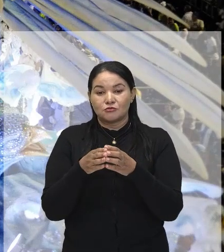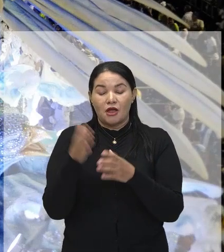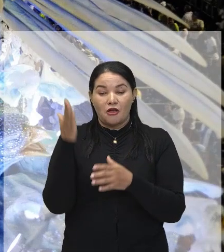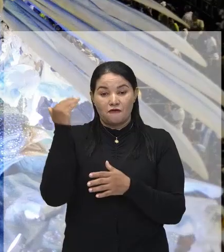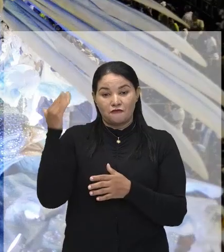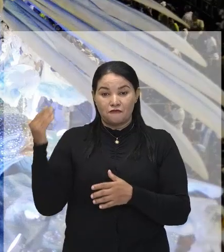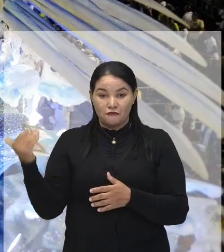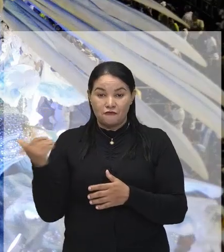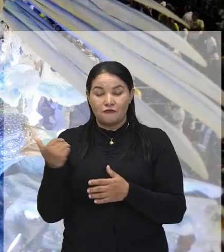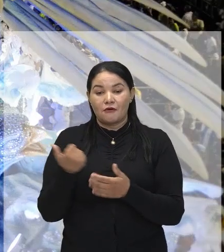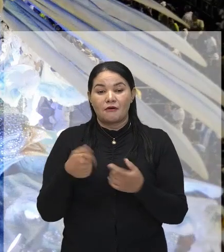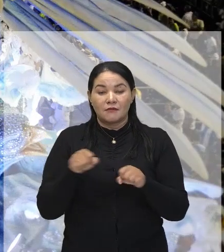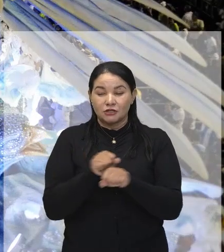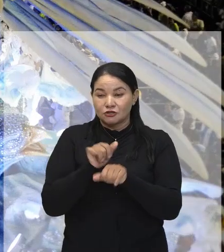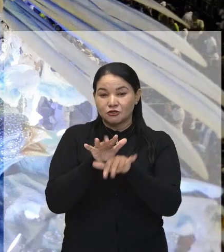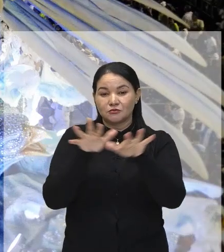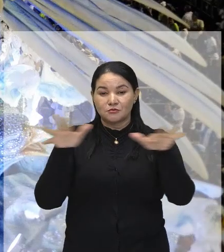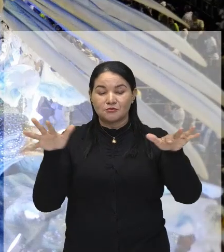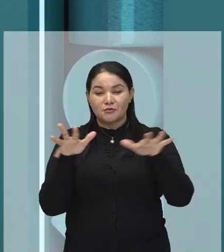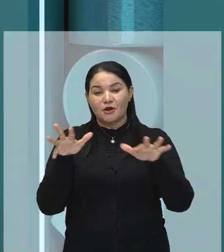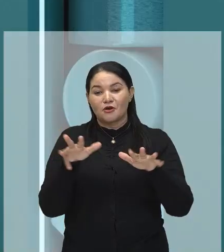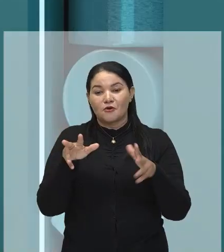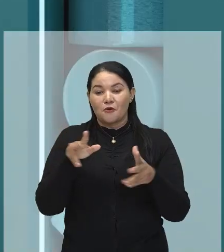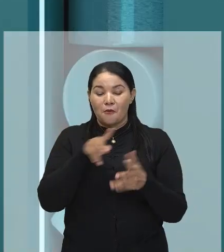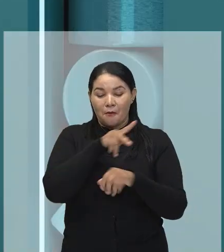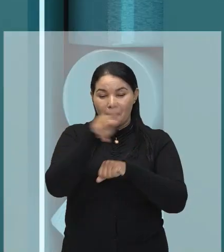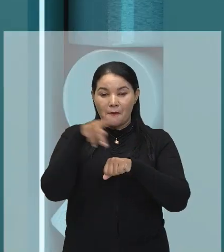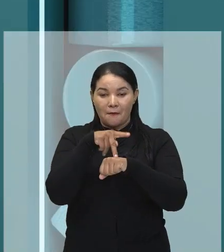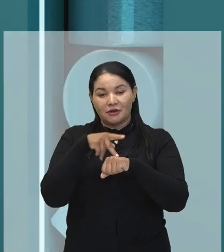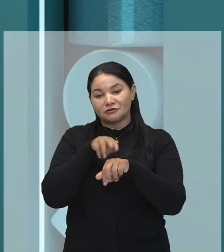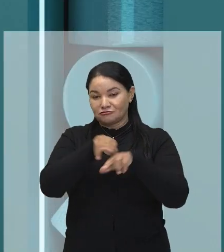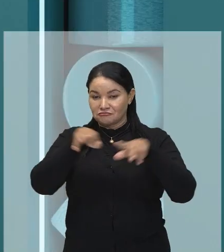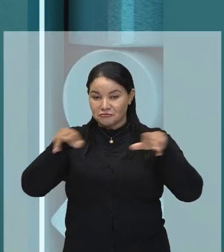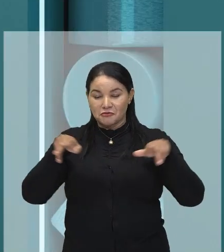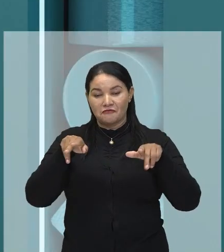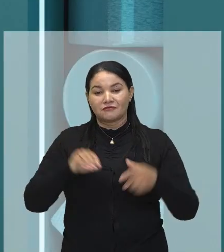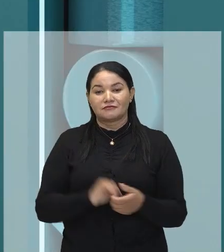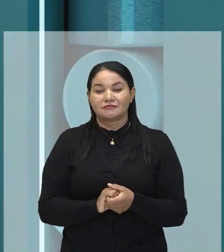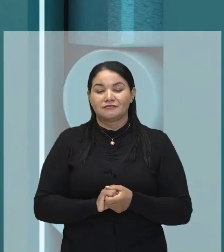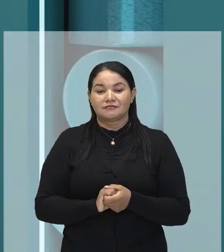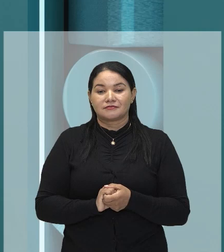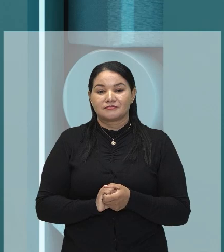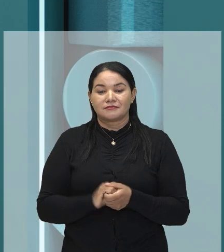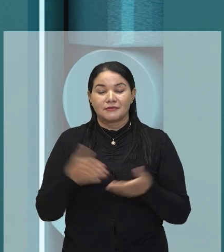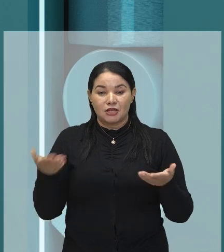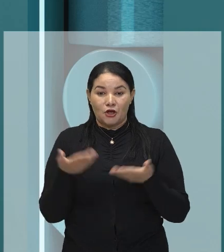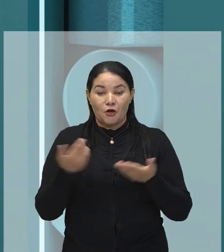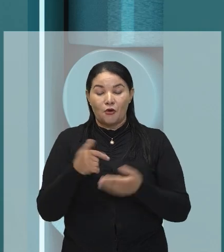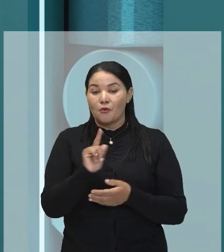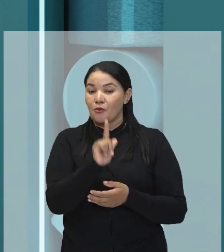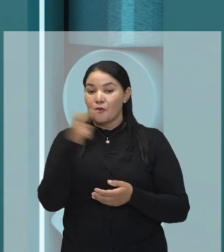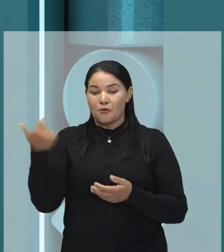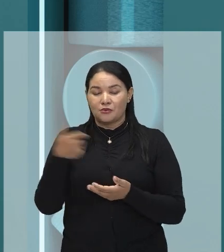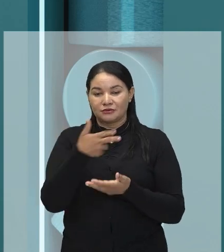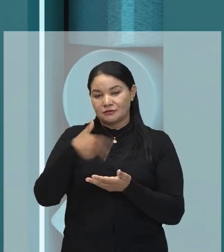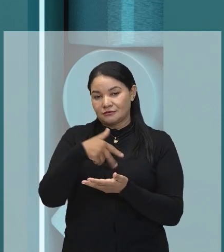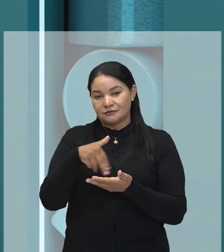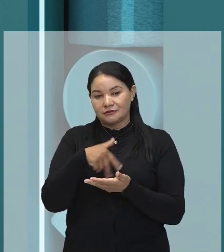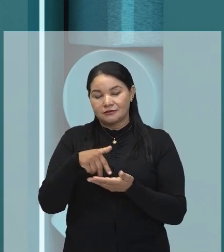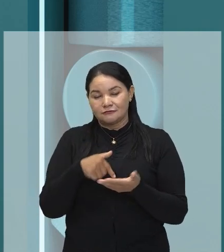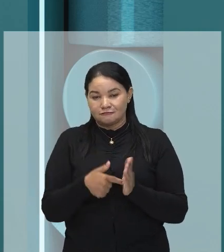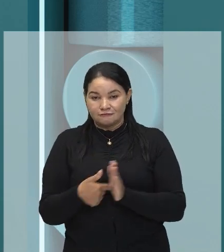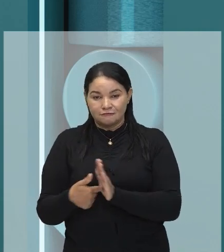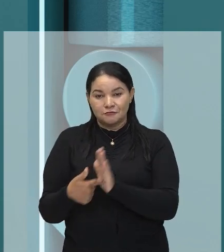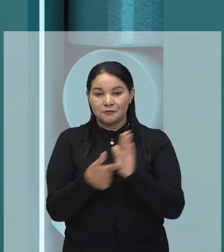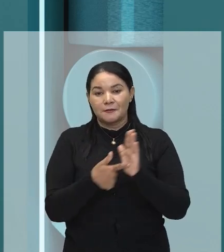se espalharam por vários países. E vamos agora mostrar uma outra dança para vocês, que é o